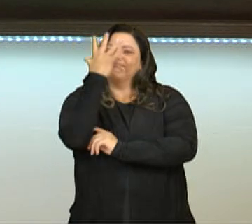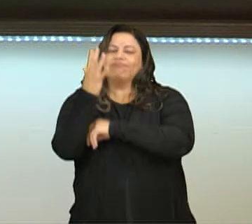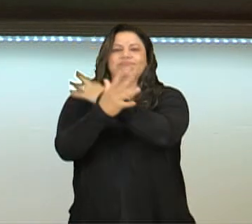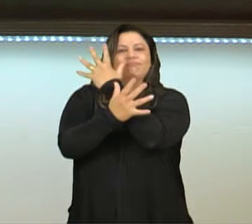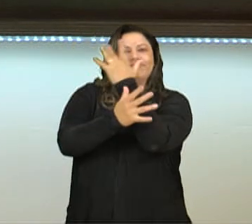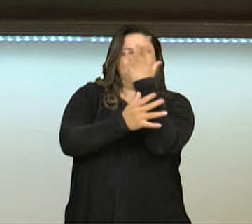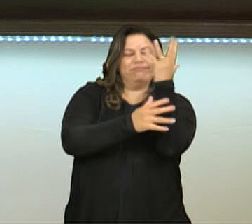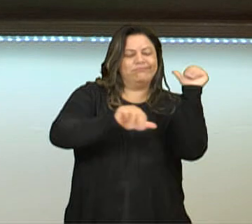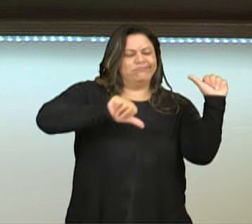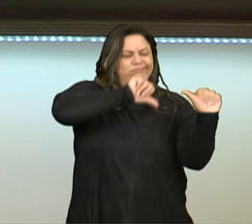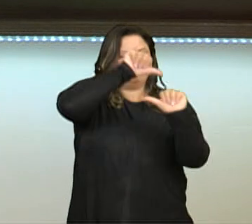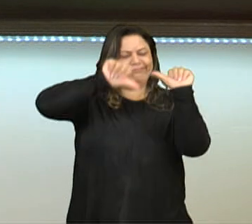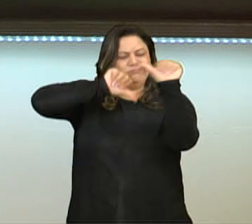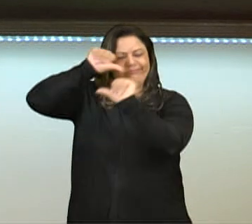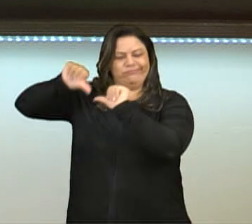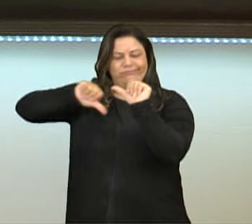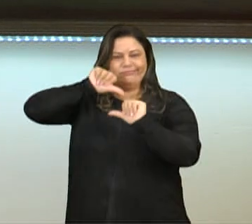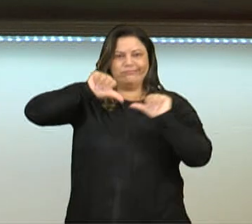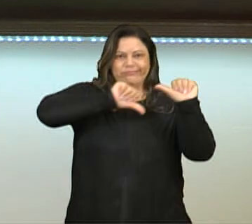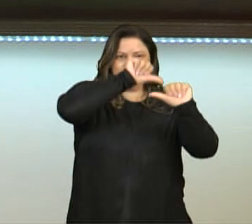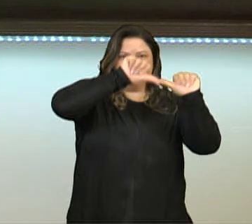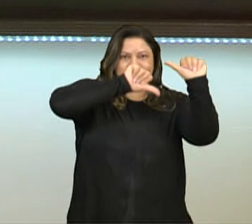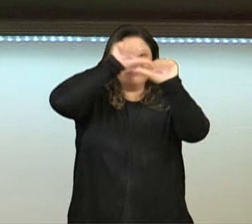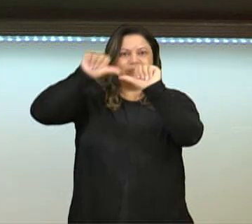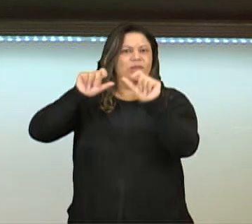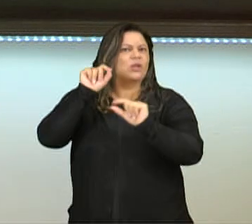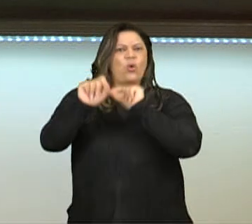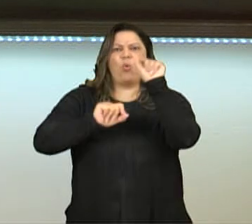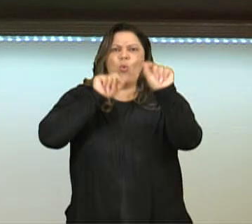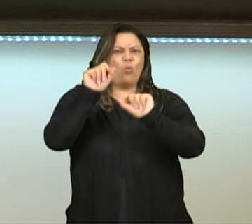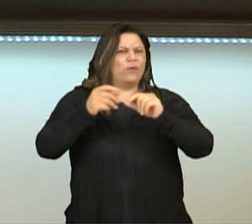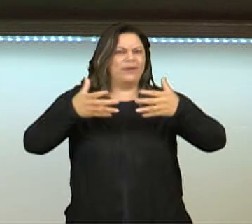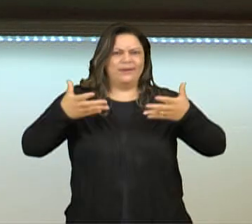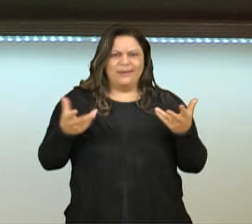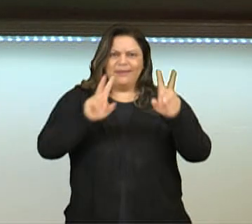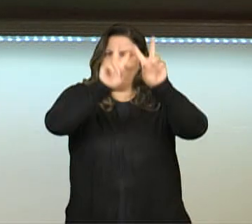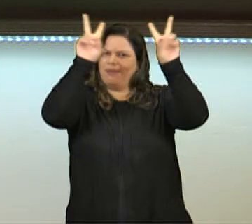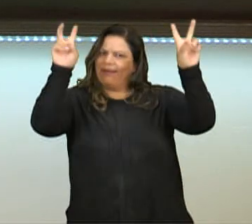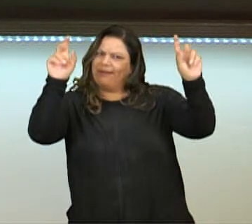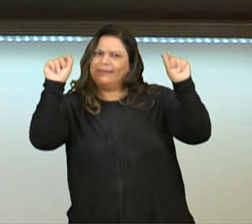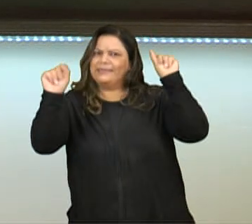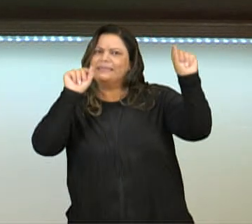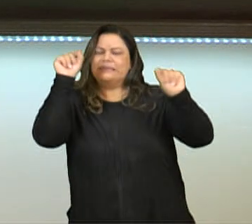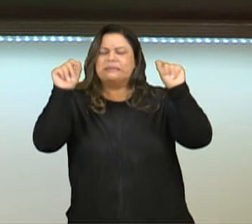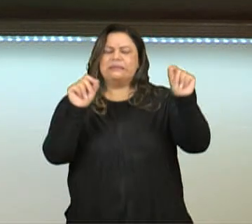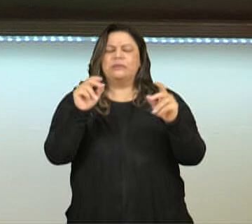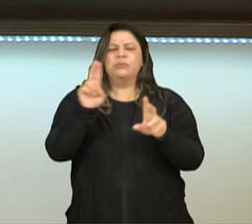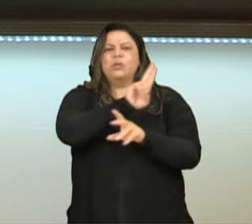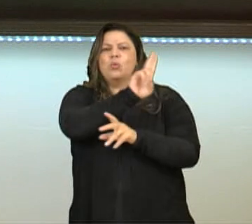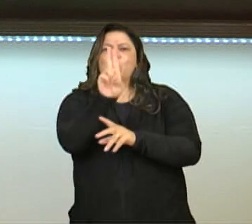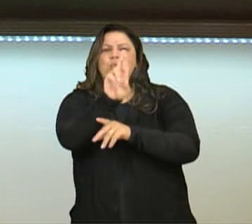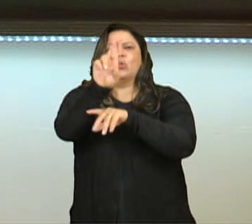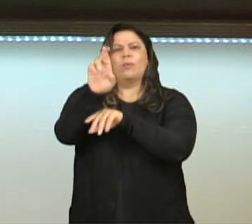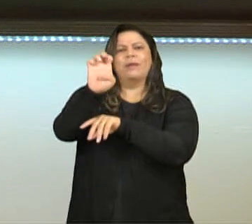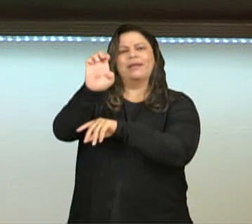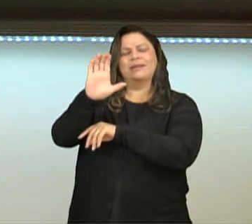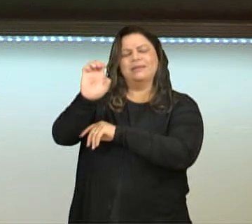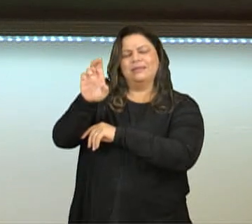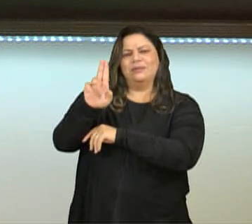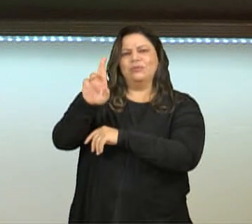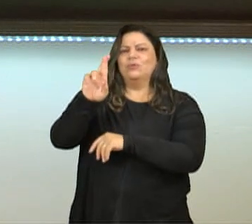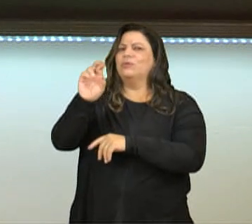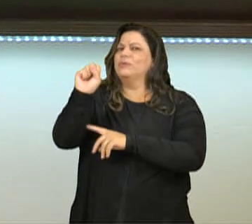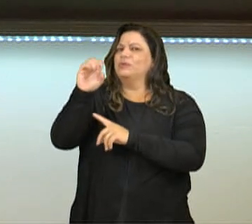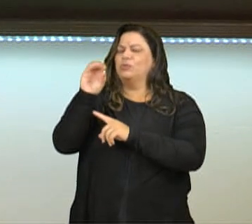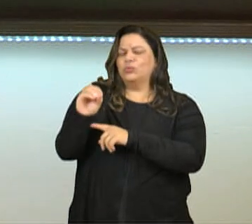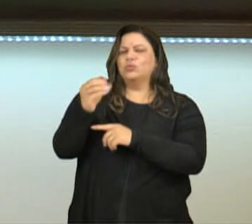recursos renováveis. Então, entender o que é um recurso natural, por que ele recebe esse nome, como a